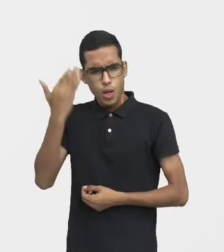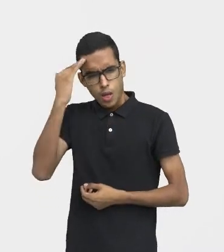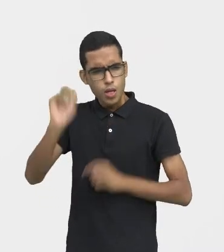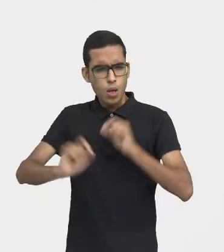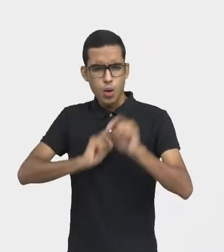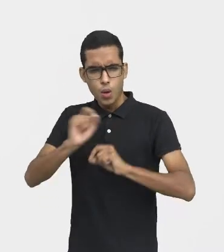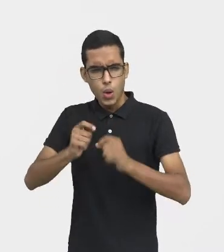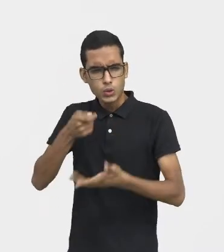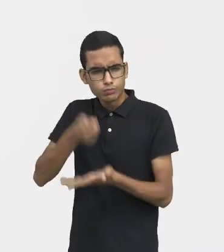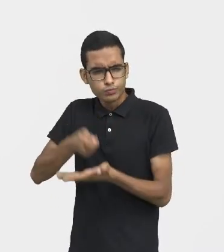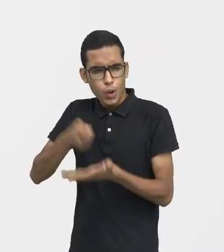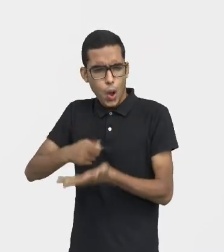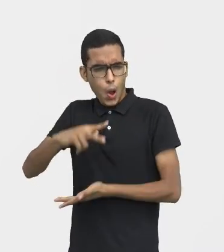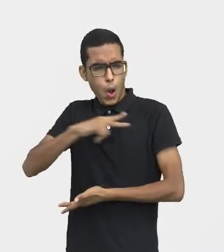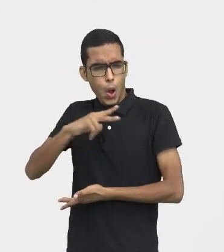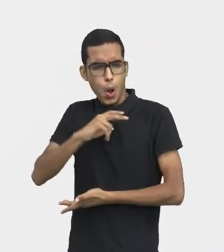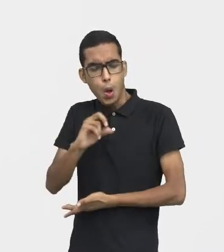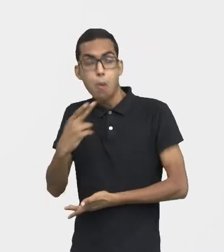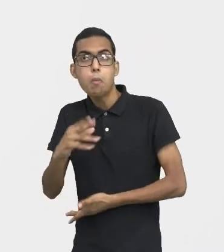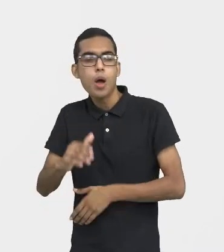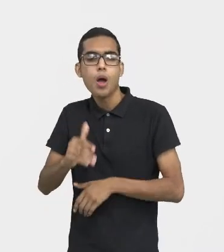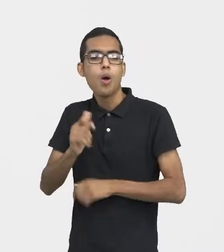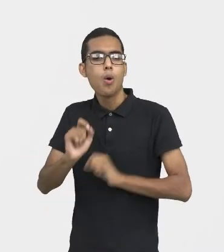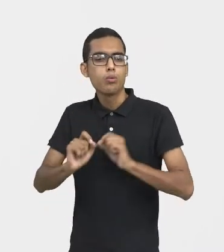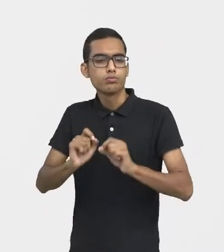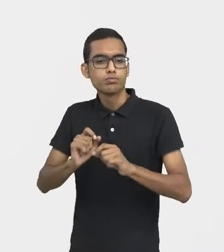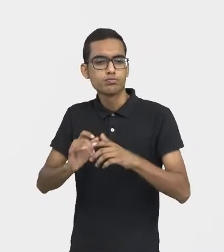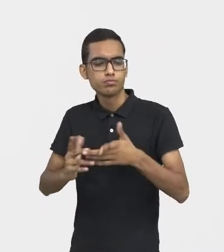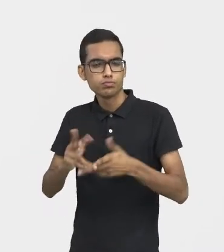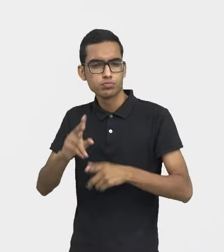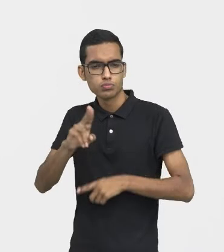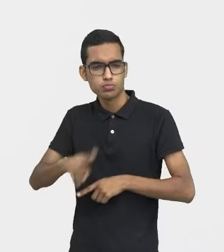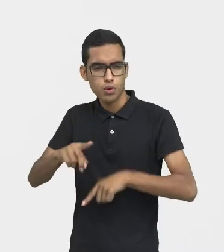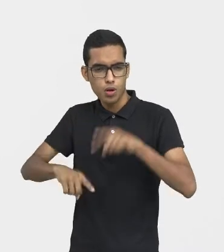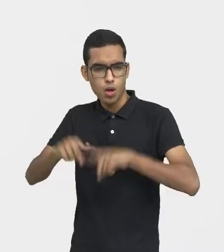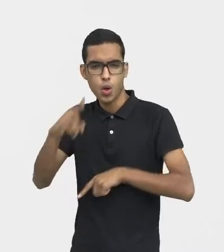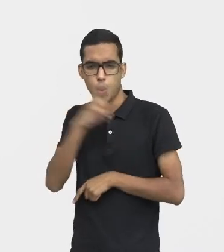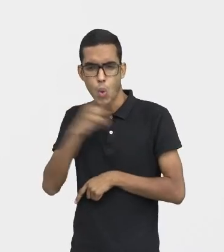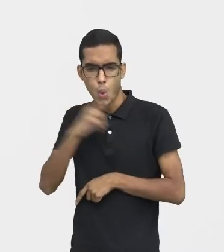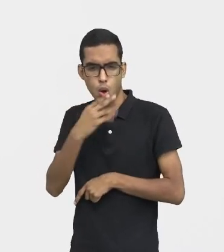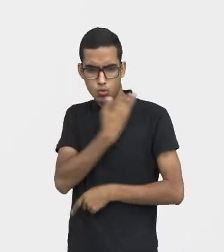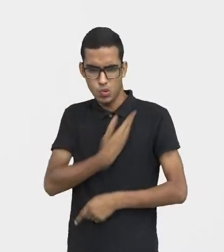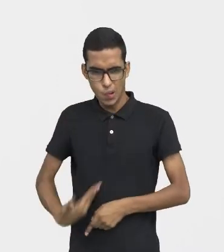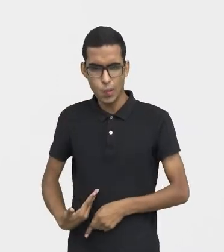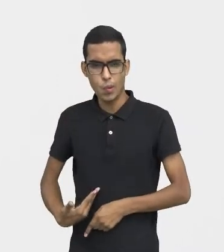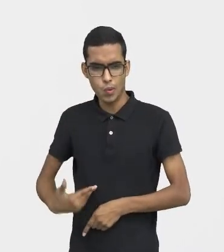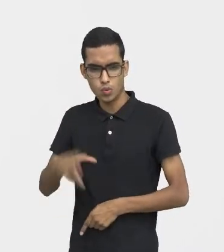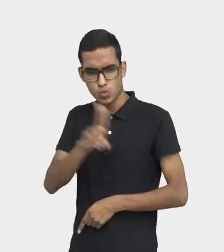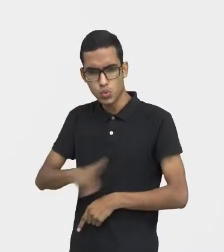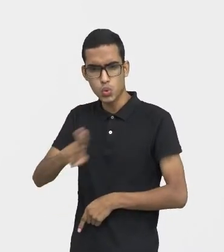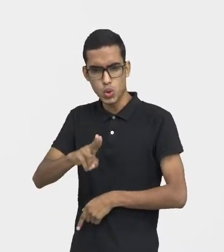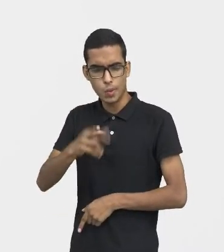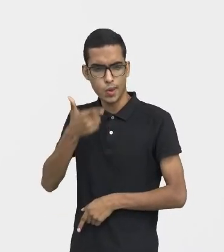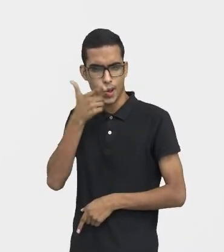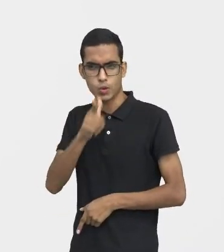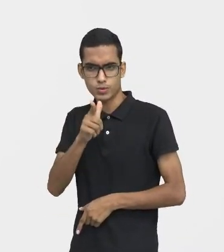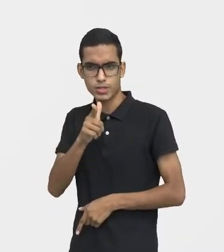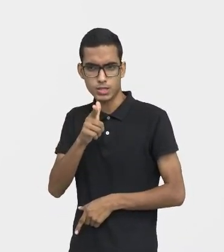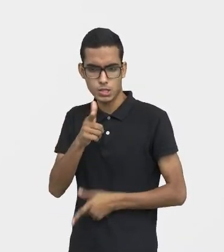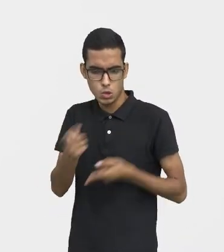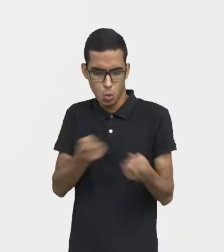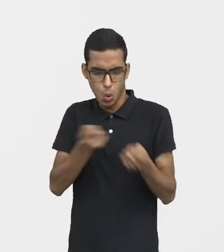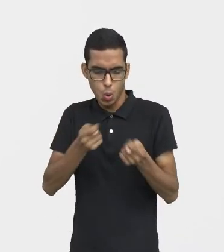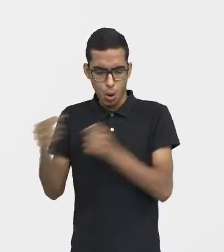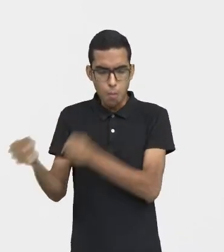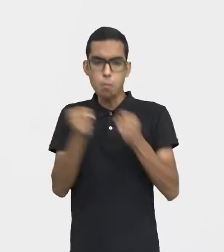regime particular, ou melhor, um instrumento de emergência a que um governo recorre para manter-se no